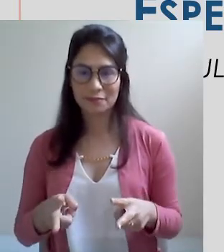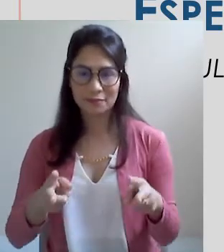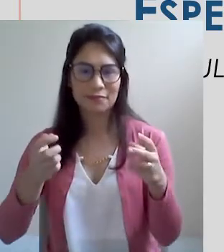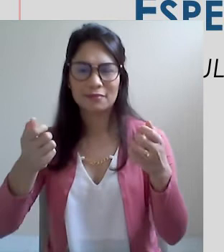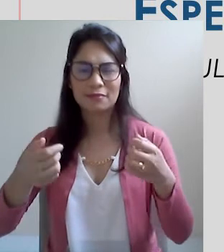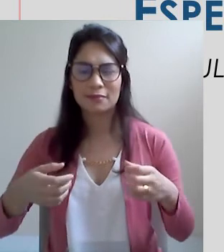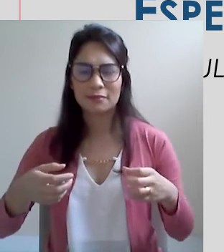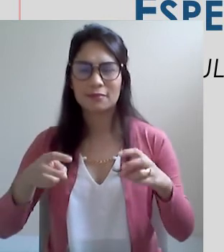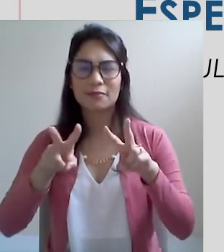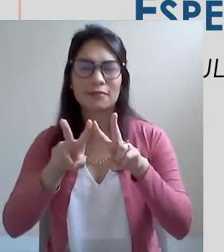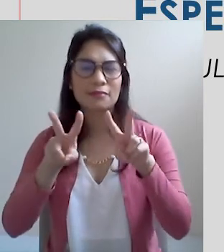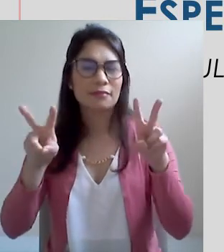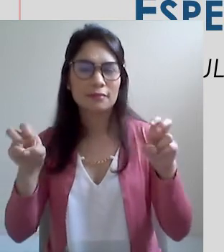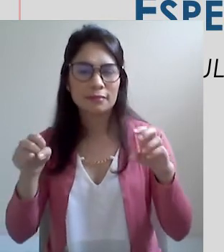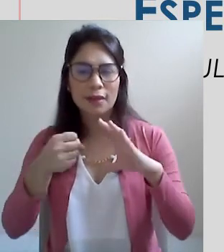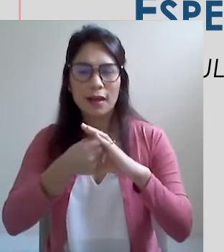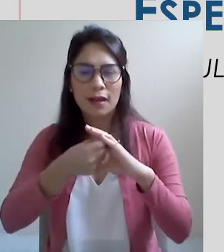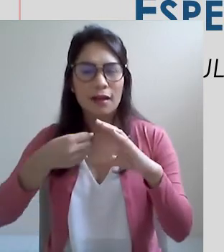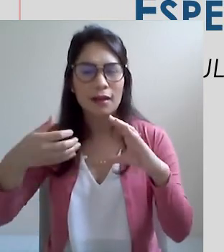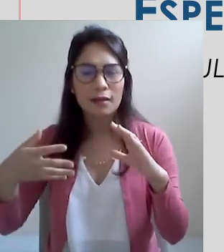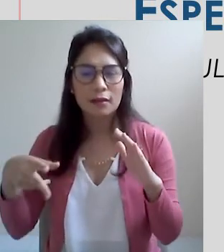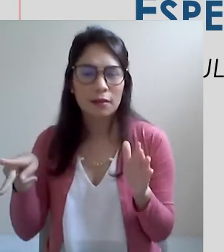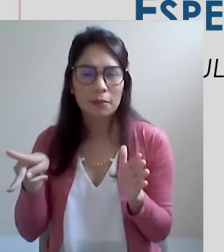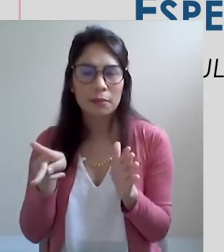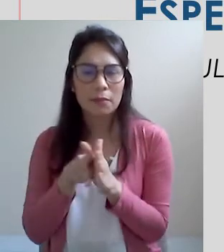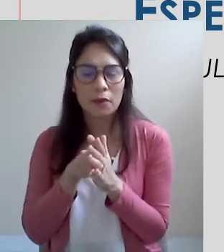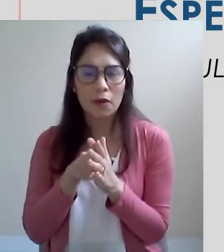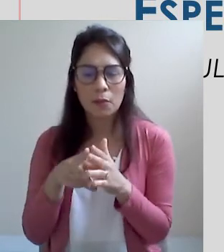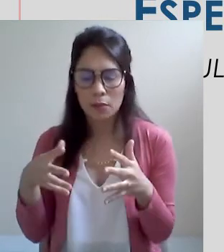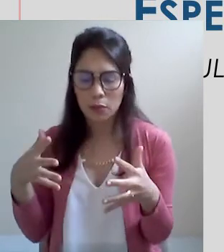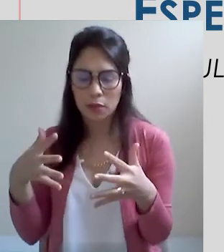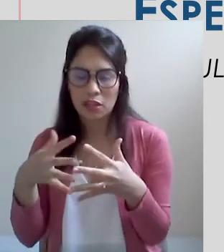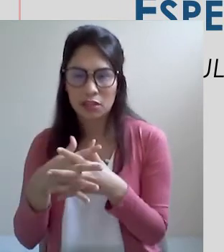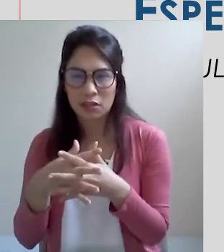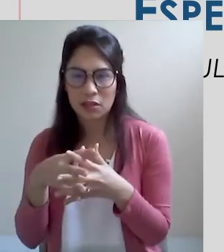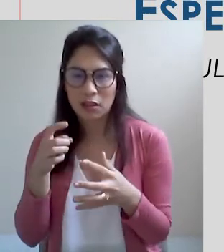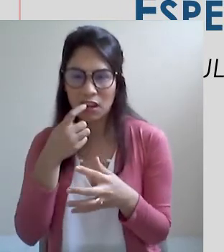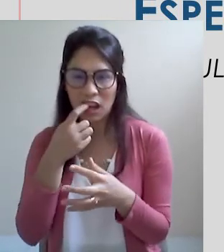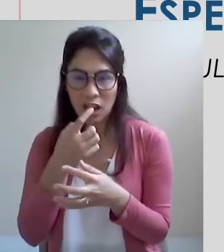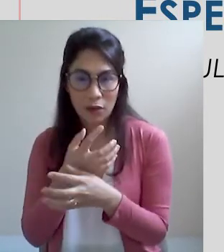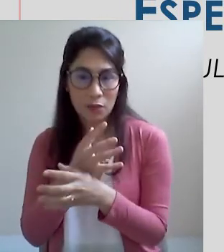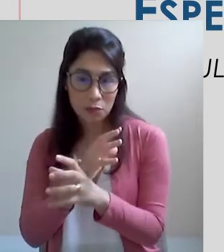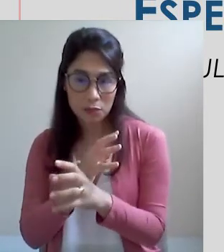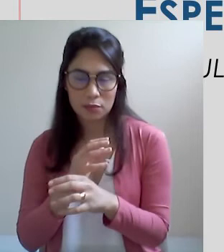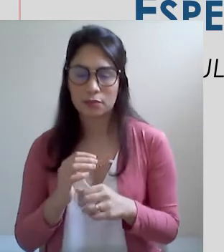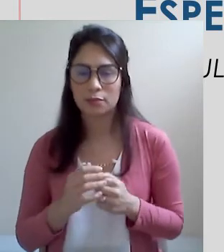Dando continuidade, vamos discutir sobre as características do tecido ósseo.